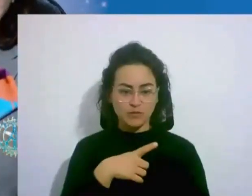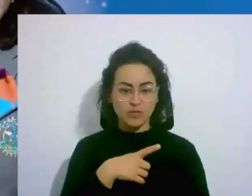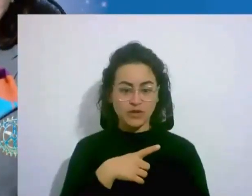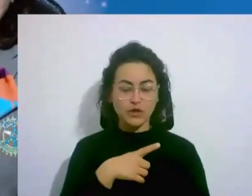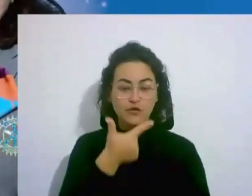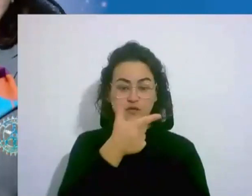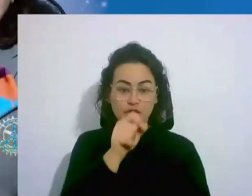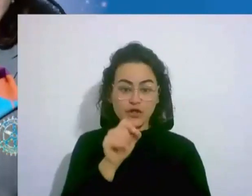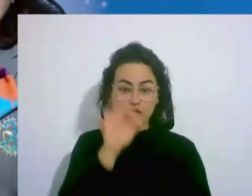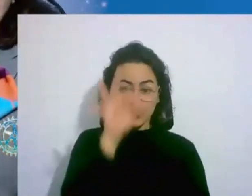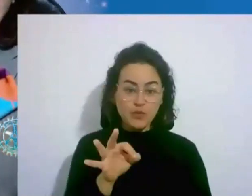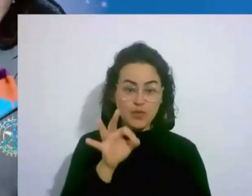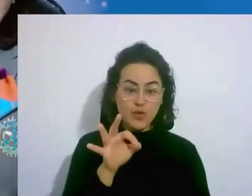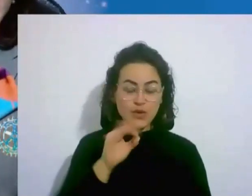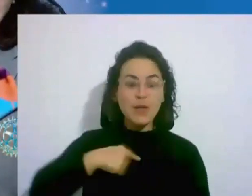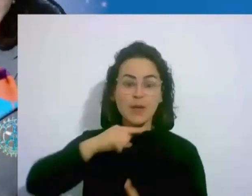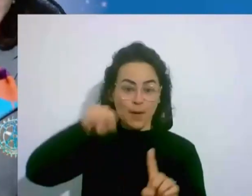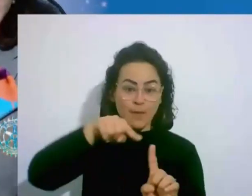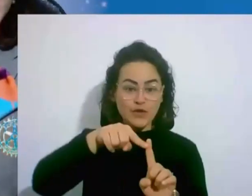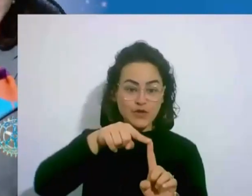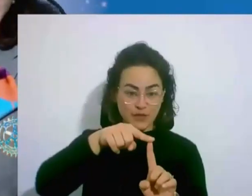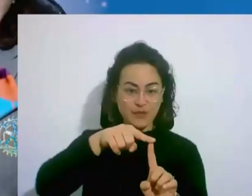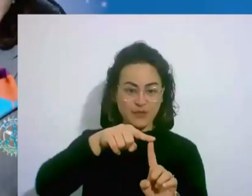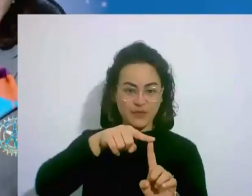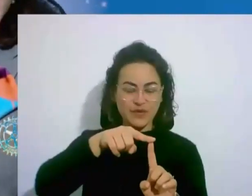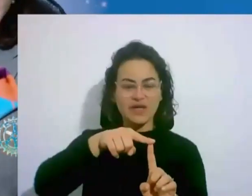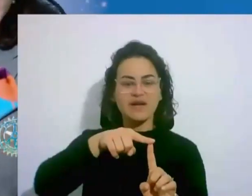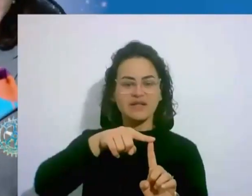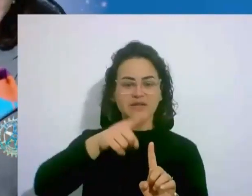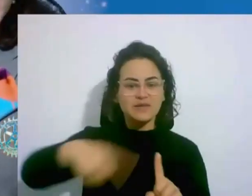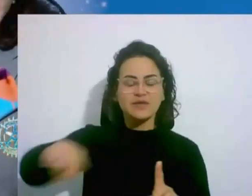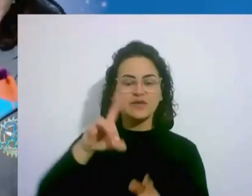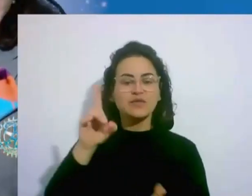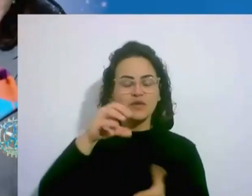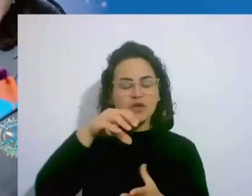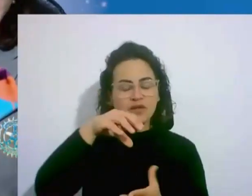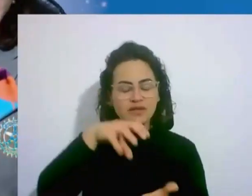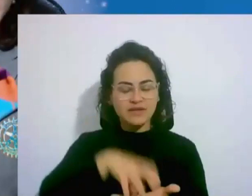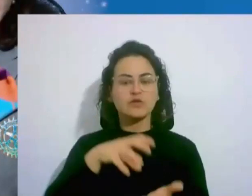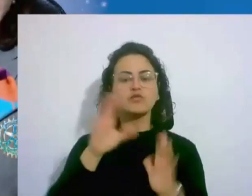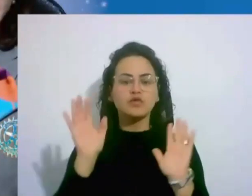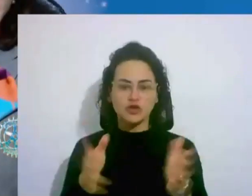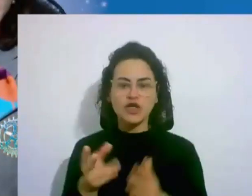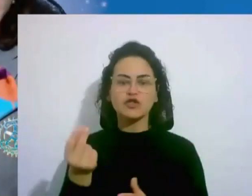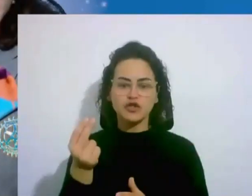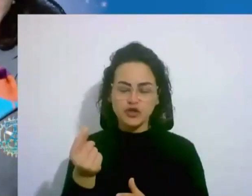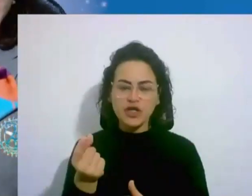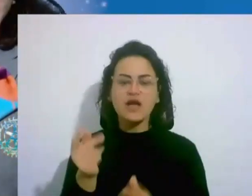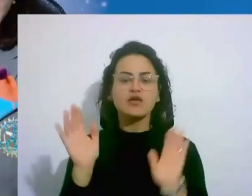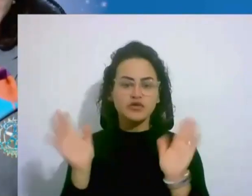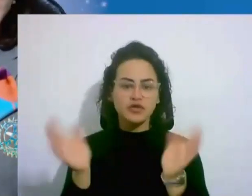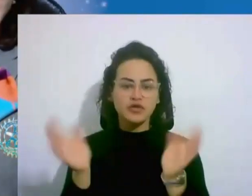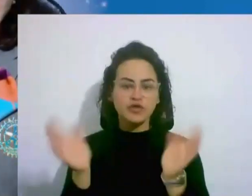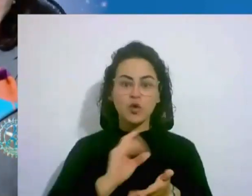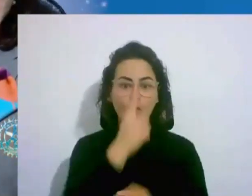20% da minha meta, da nossa meta do distrito de arrecadação, ela aconteceu em aproximadamente